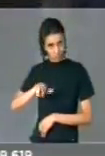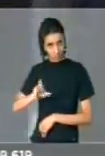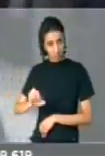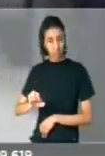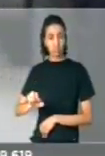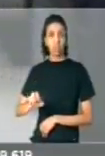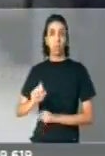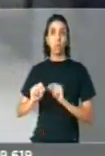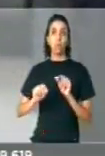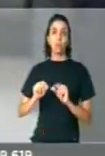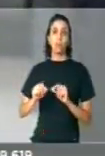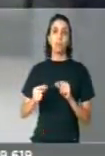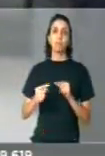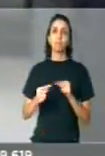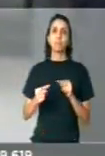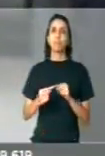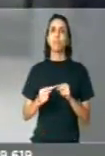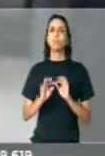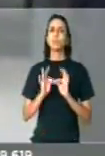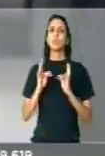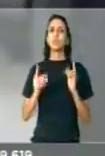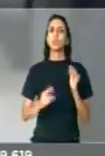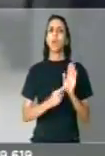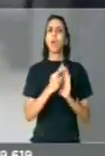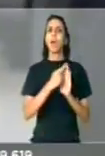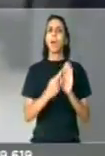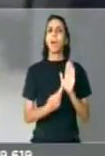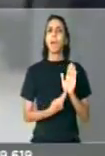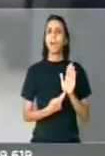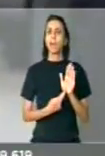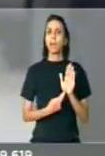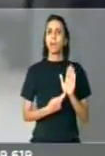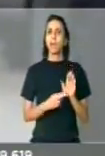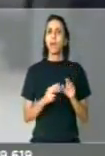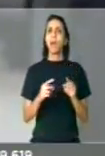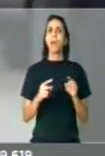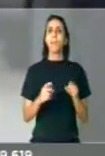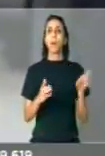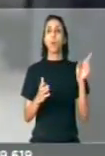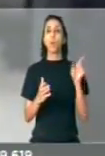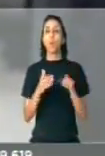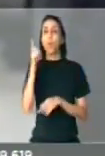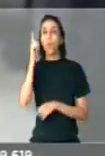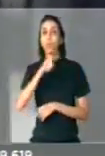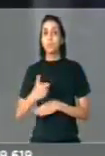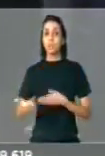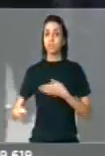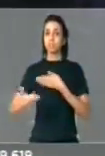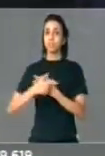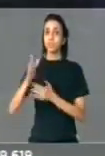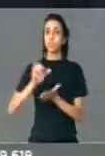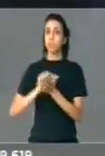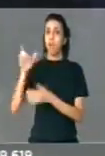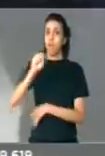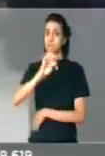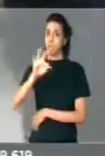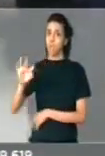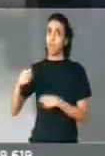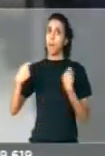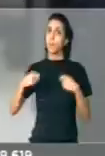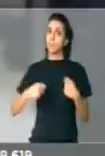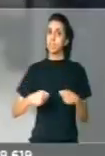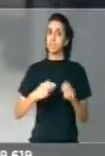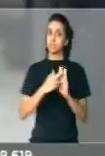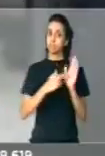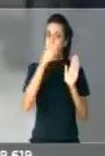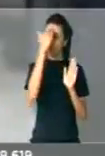tem a ver com os requisitos constitucionais para chegar à Corte Máxima, à Corte Suprema do país. A Folha de São Paulo hoje